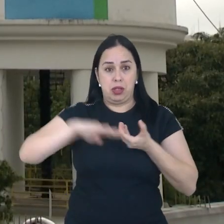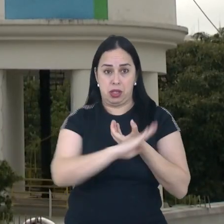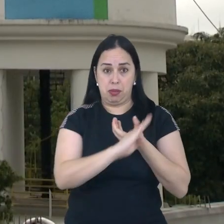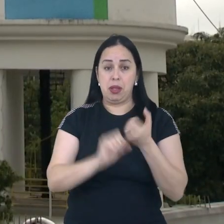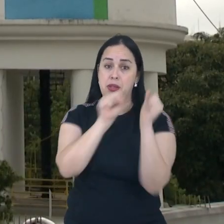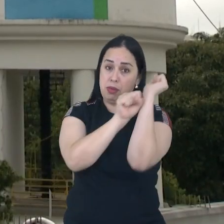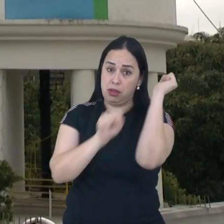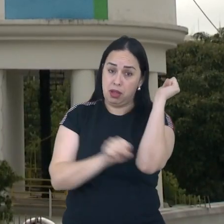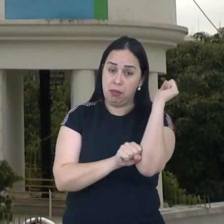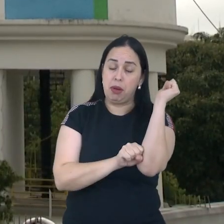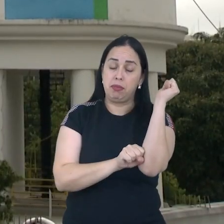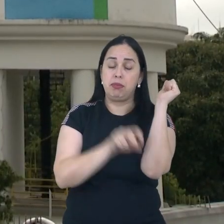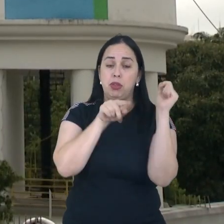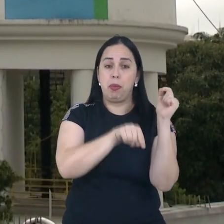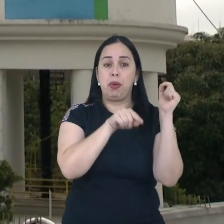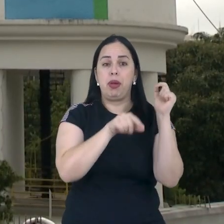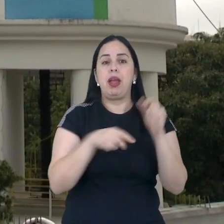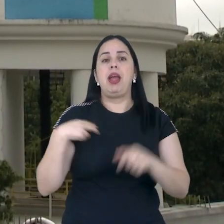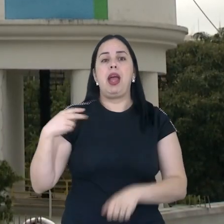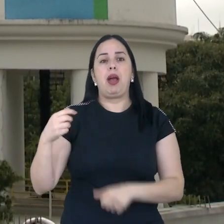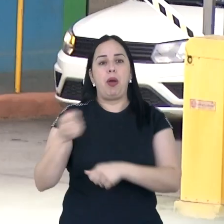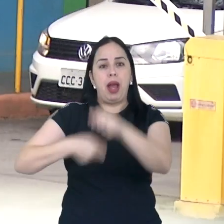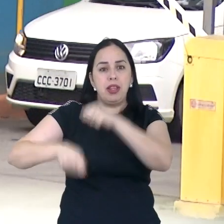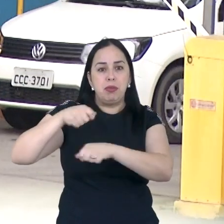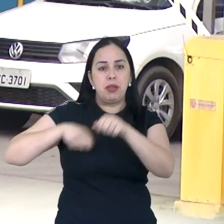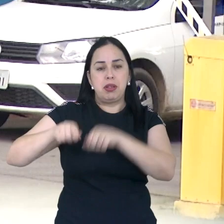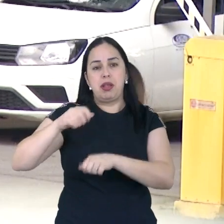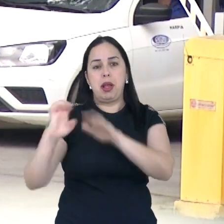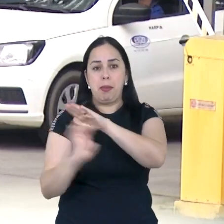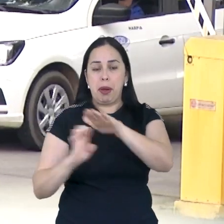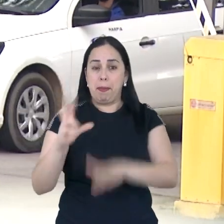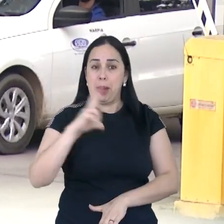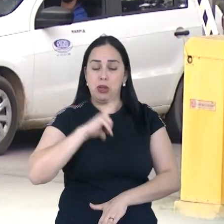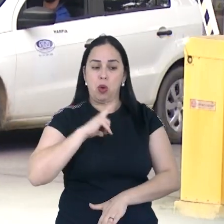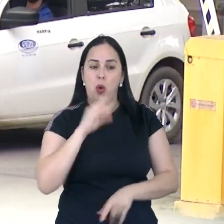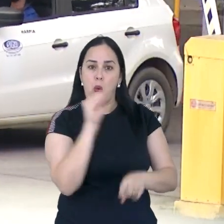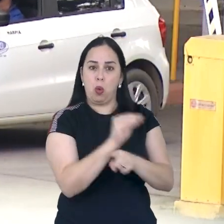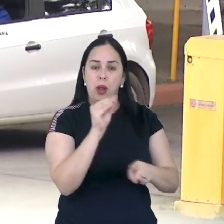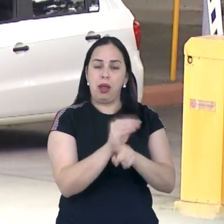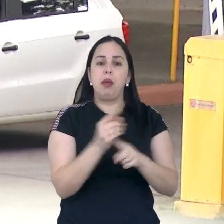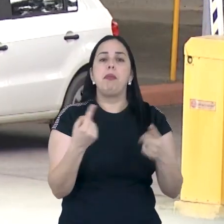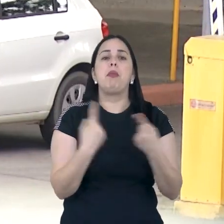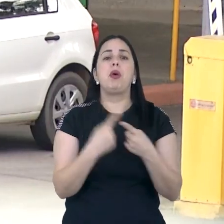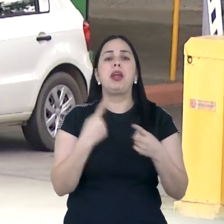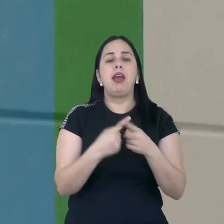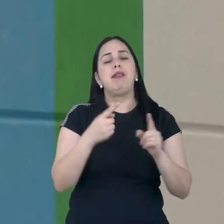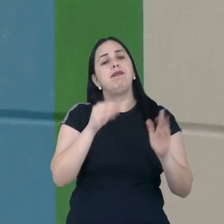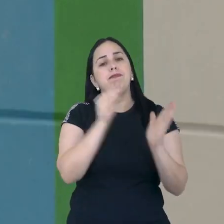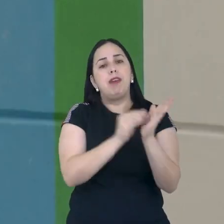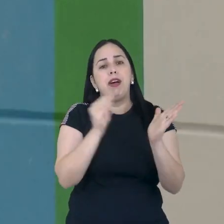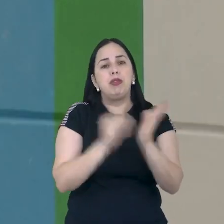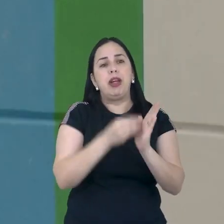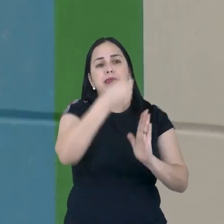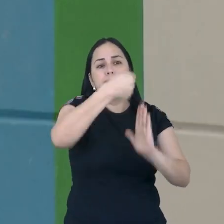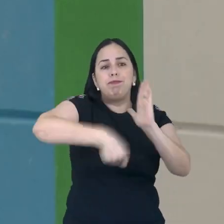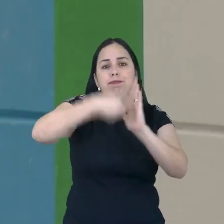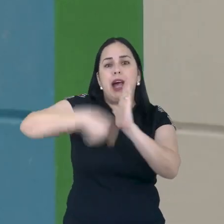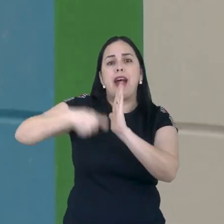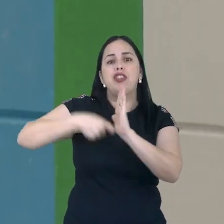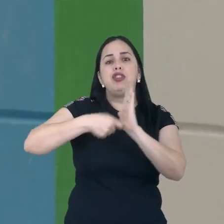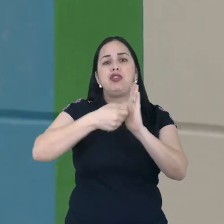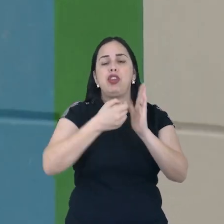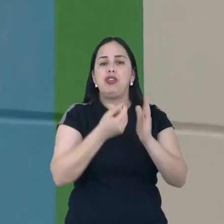foi o assunto comentado. O pedido foi por revisão das diretrizes para acesso à tarifa social, que poderiam